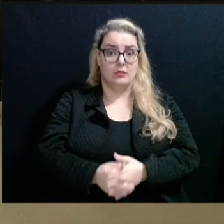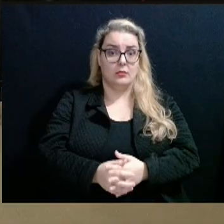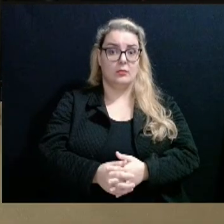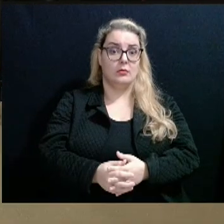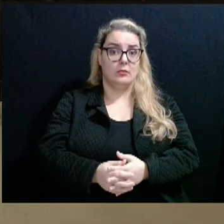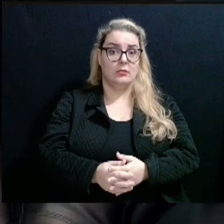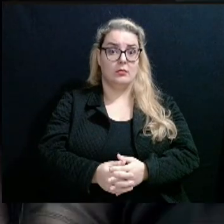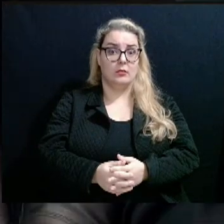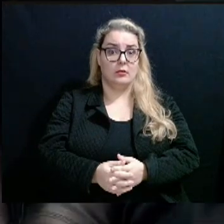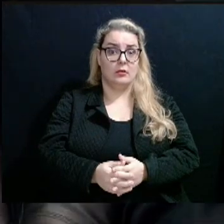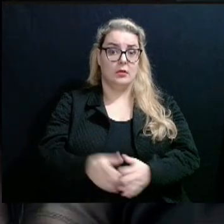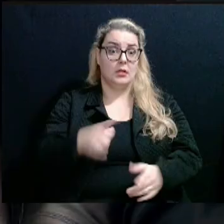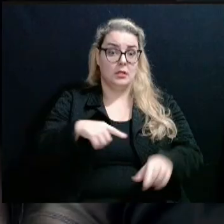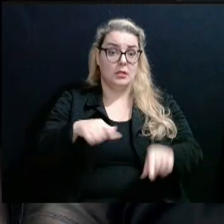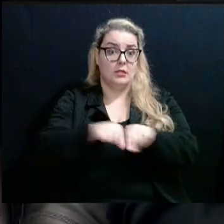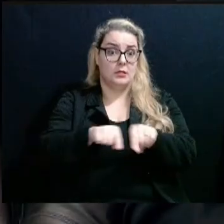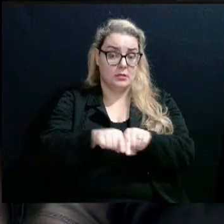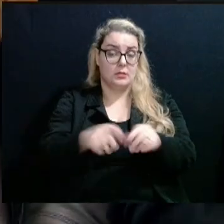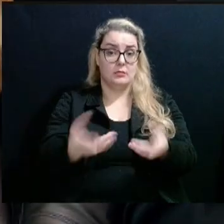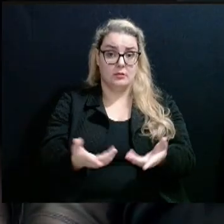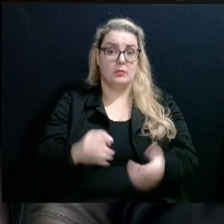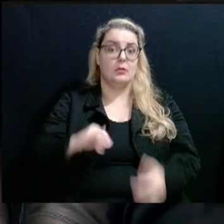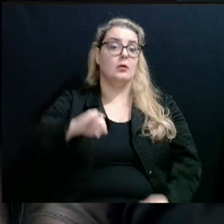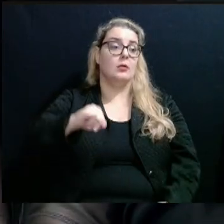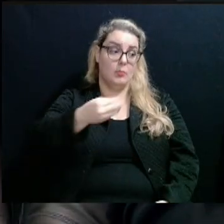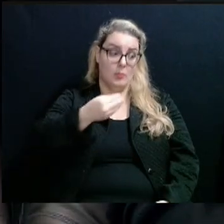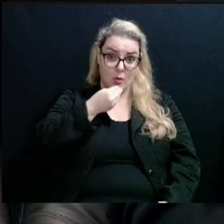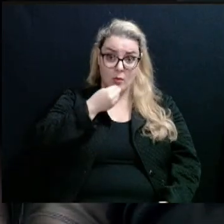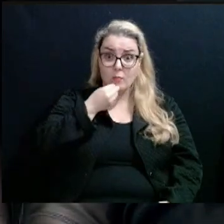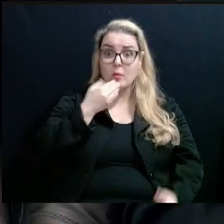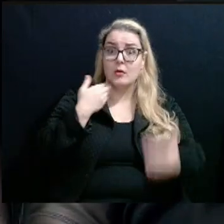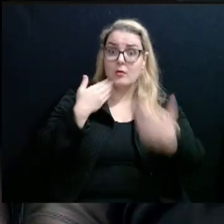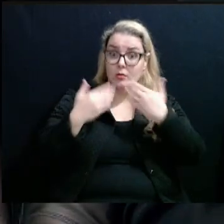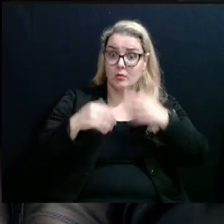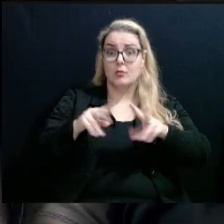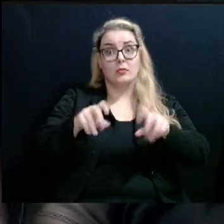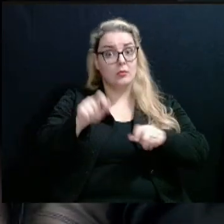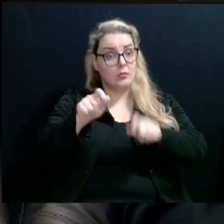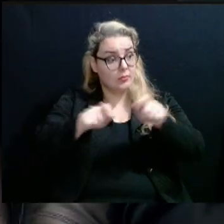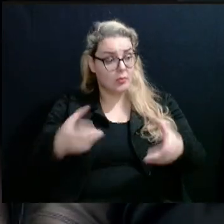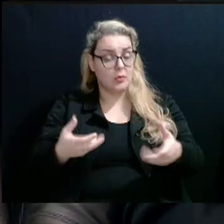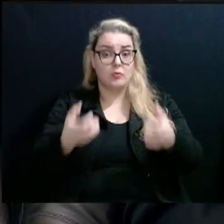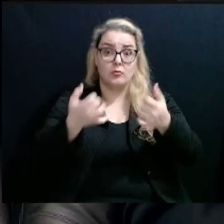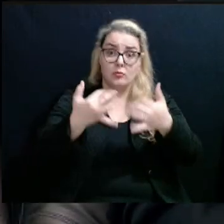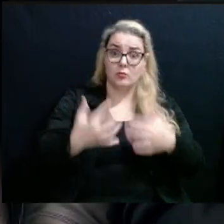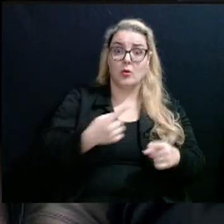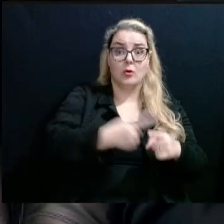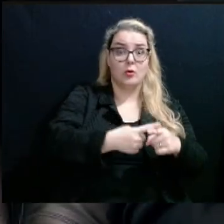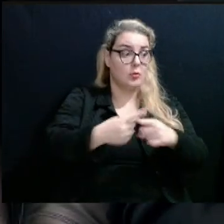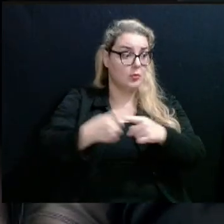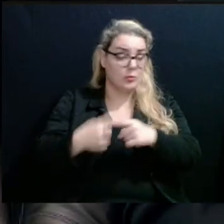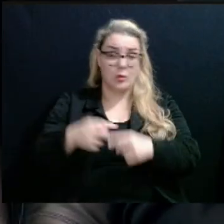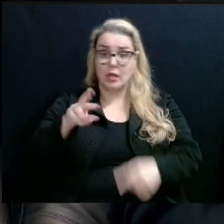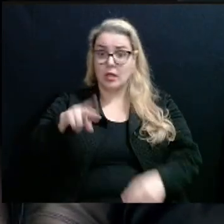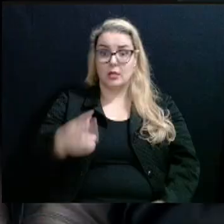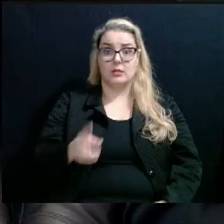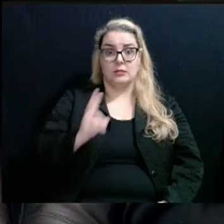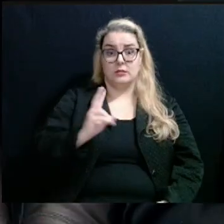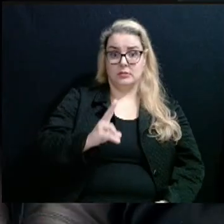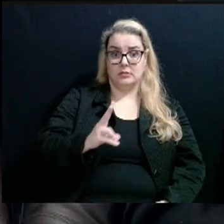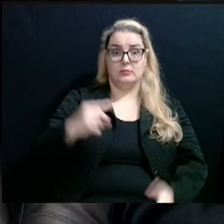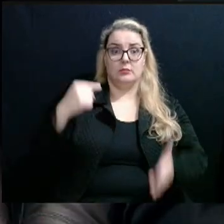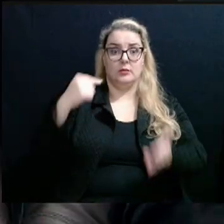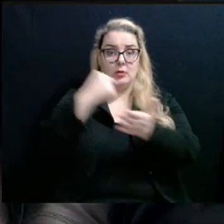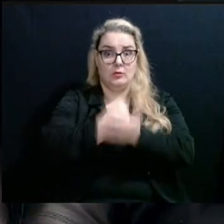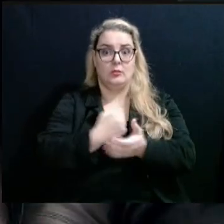uma oportunidade de conversar sobre as pessoas, explicar os porquês. Sim. Toda vez que eu sou questionada e eu explico por